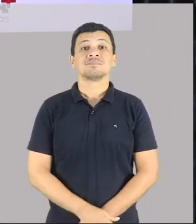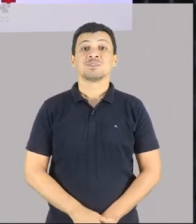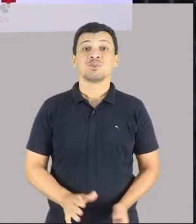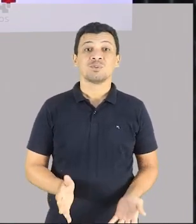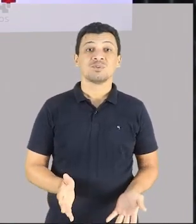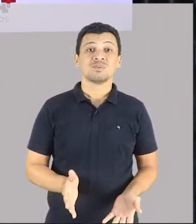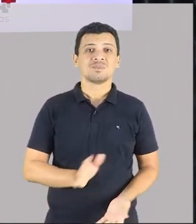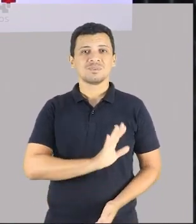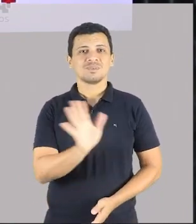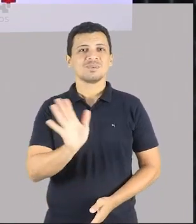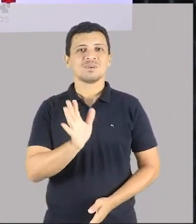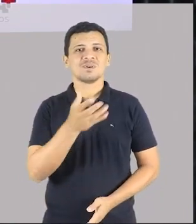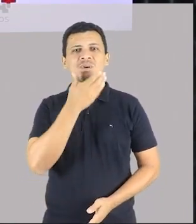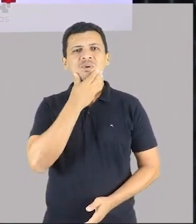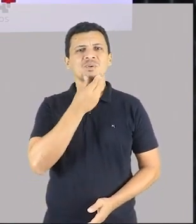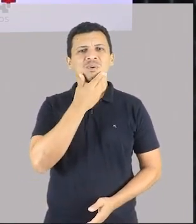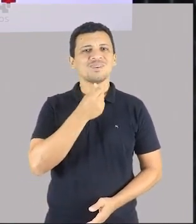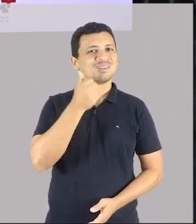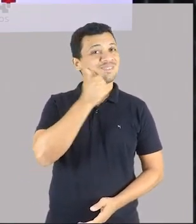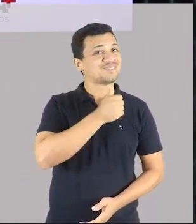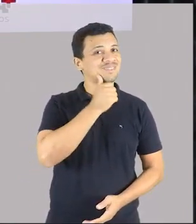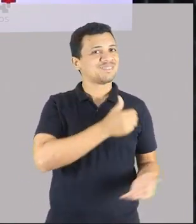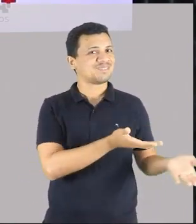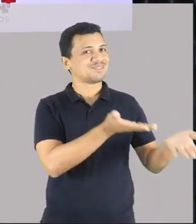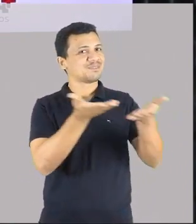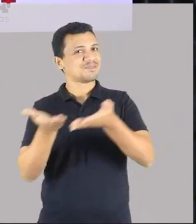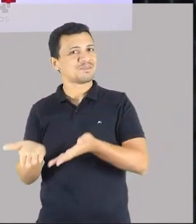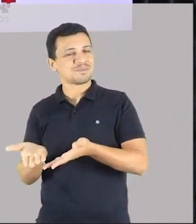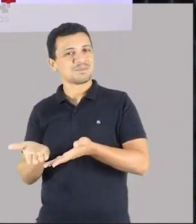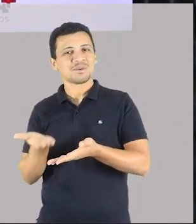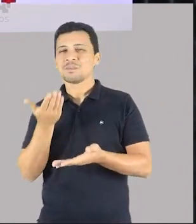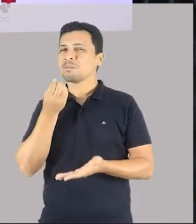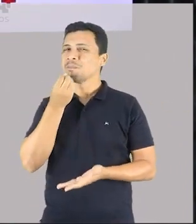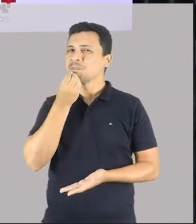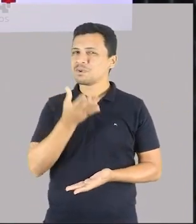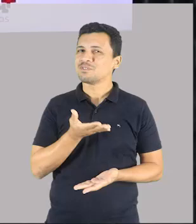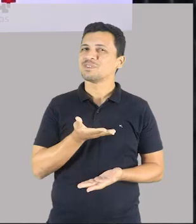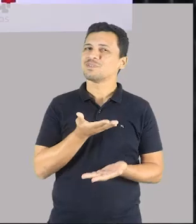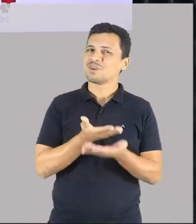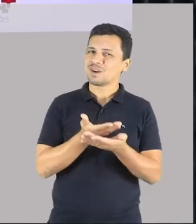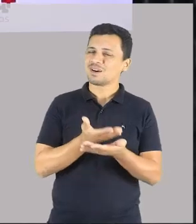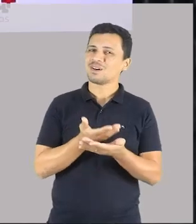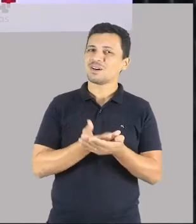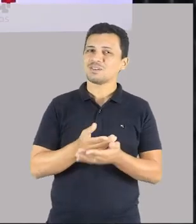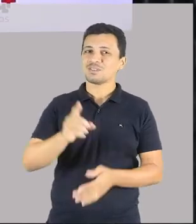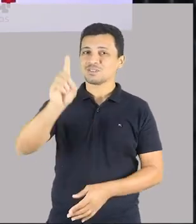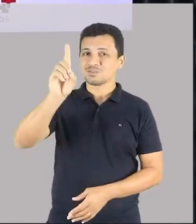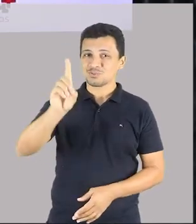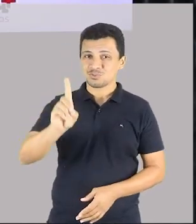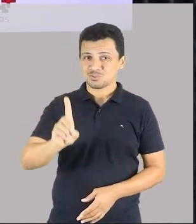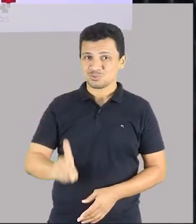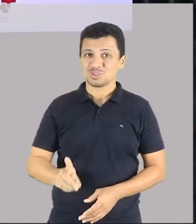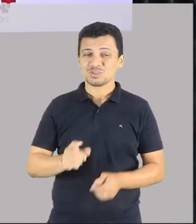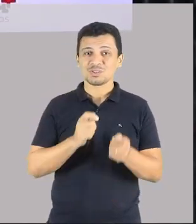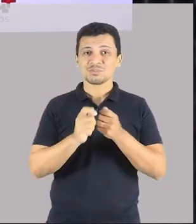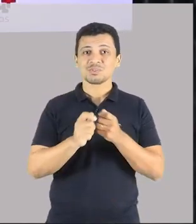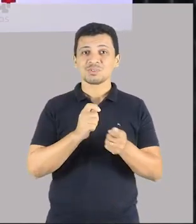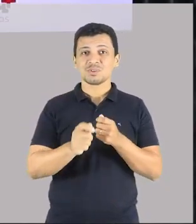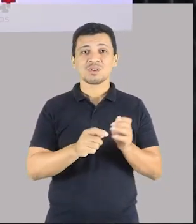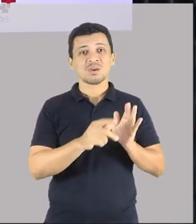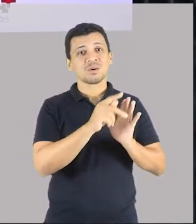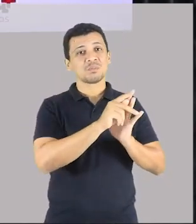Senhoras e senhores, sejam bem-vindos a mais uma aula de Direito Administrativo aqui no projeto Aprova Mais, Enem